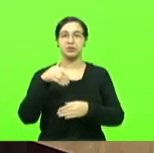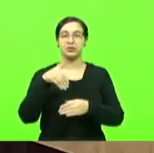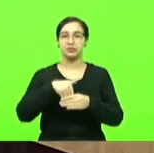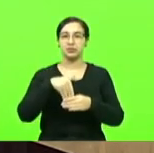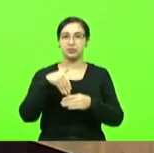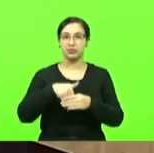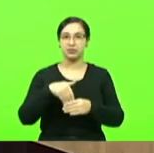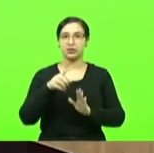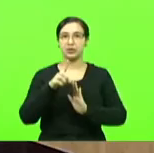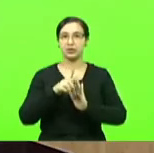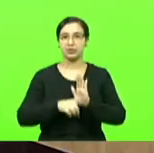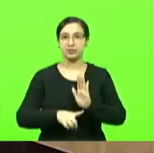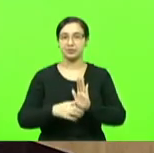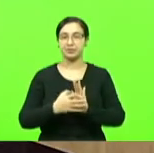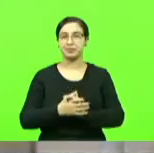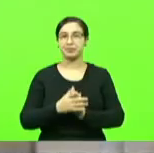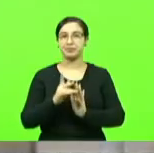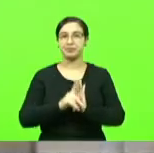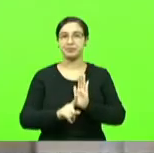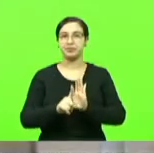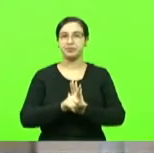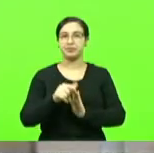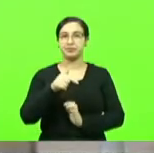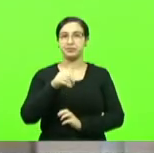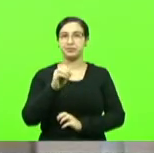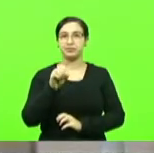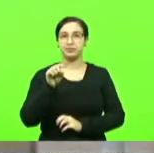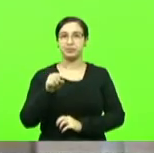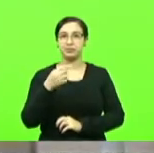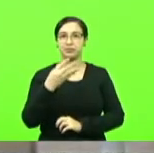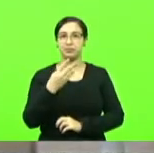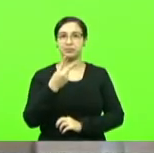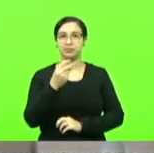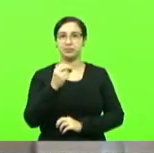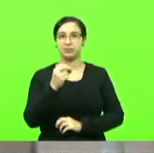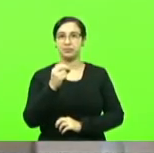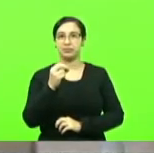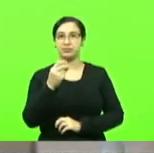voto ao PL 70.4 de 2021.